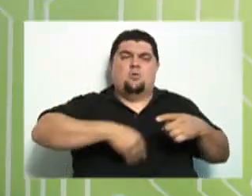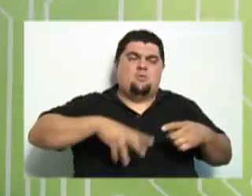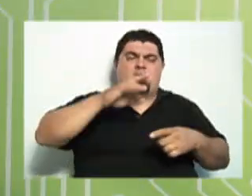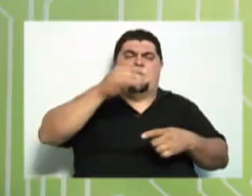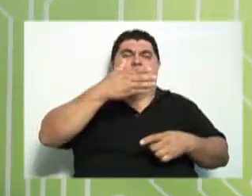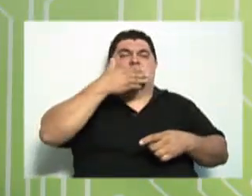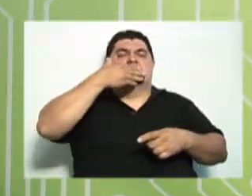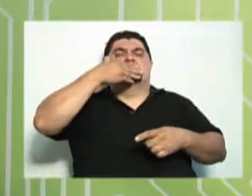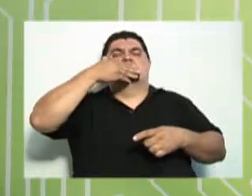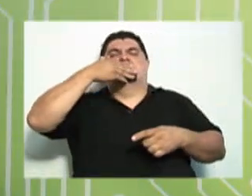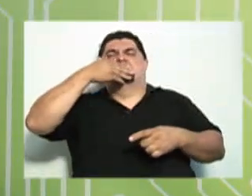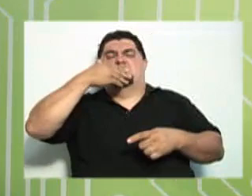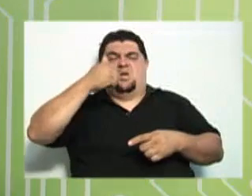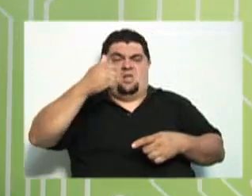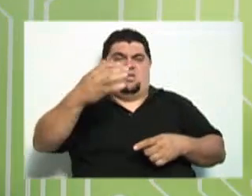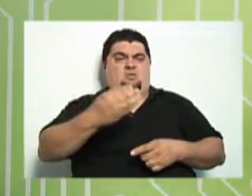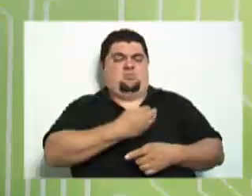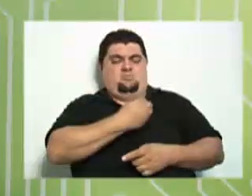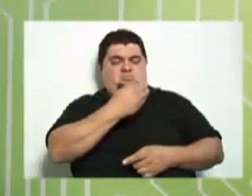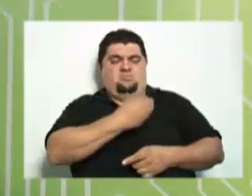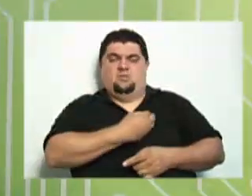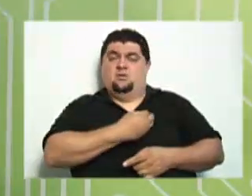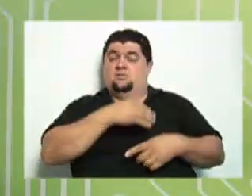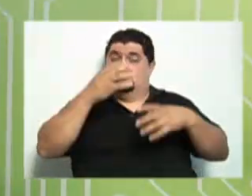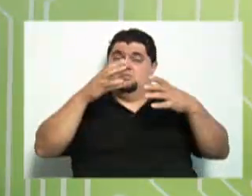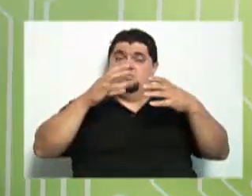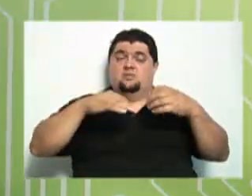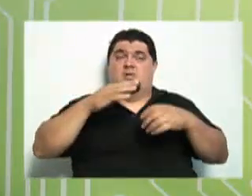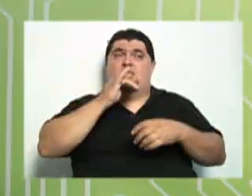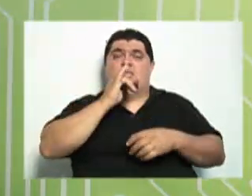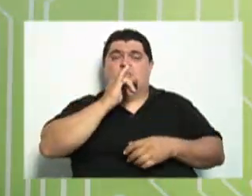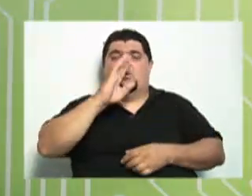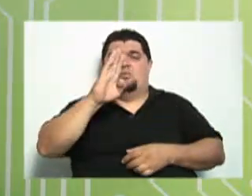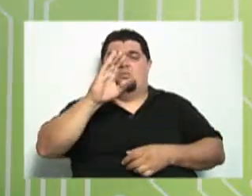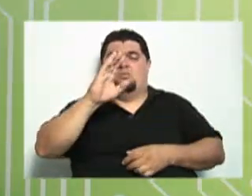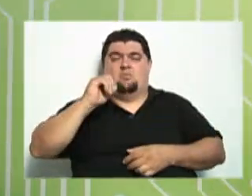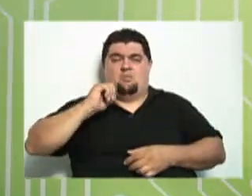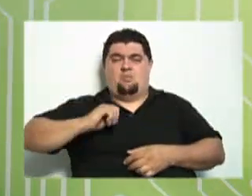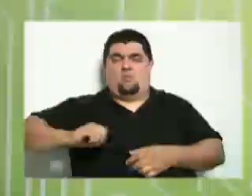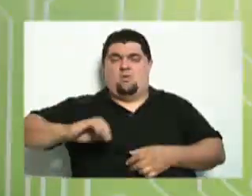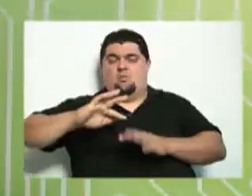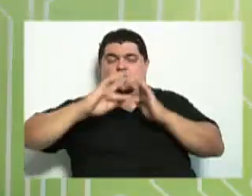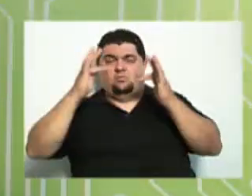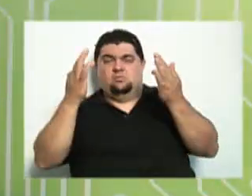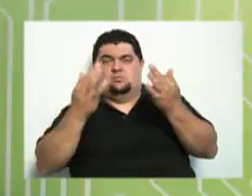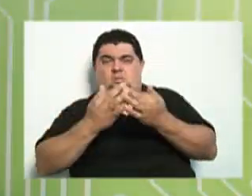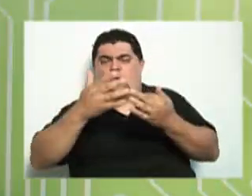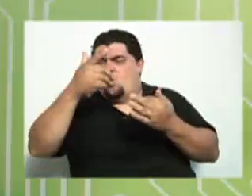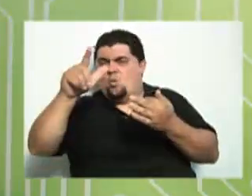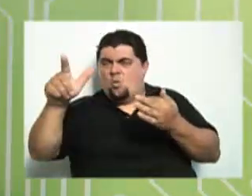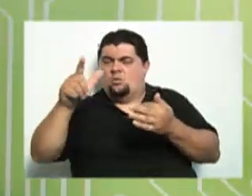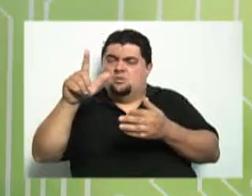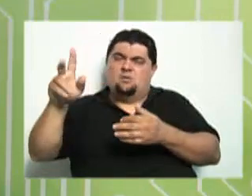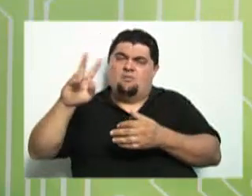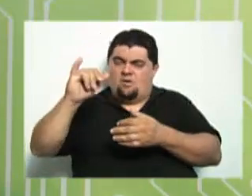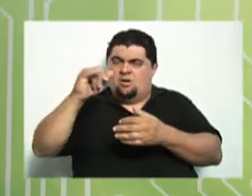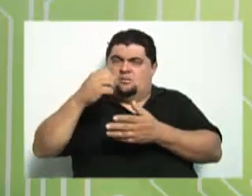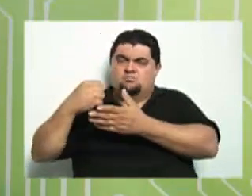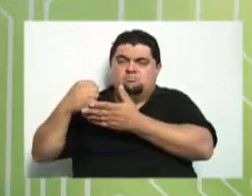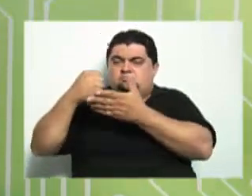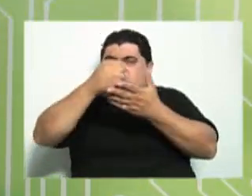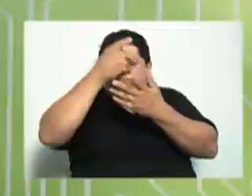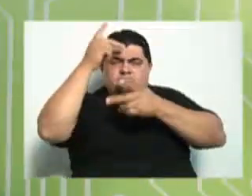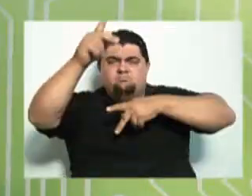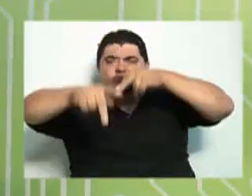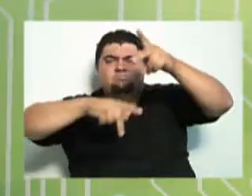de vida da população, quando a gente discute, por exemplo, o Bolsa Família, ou outras políticas públicas que vão realmente afetar a população, a